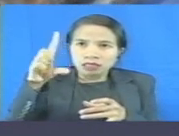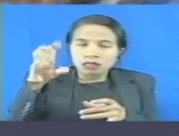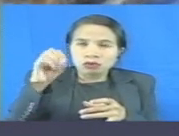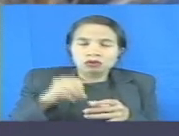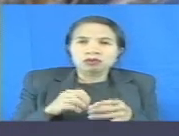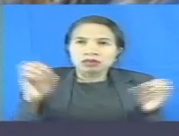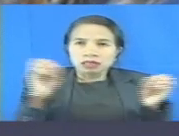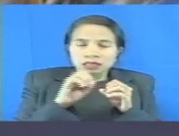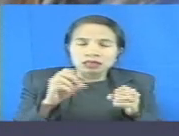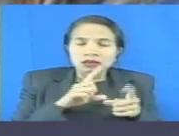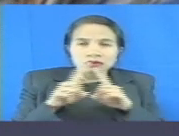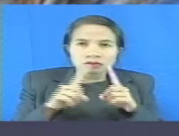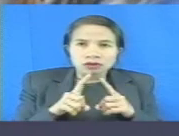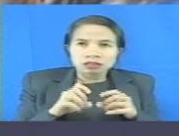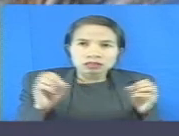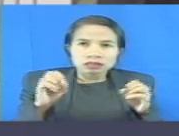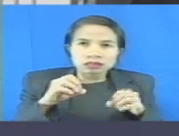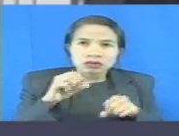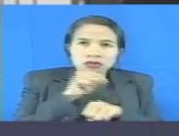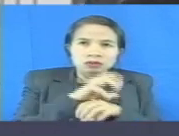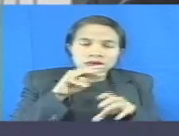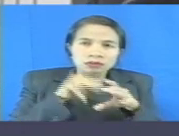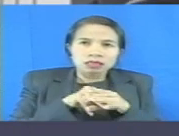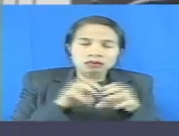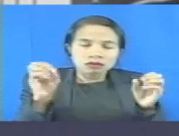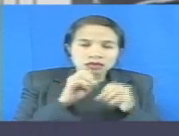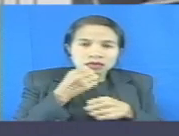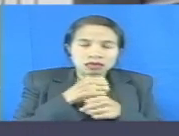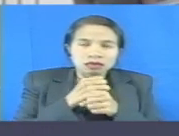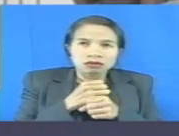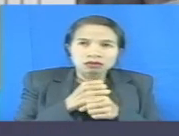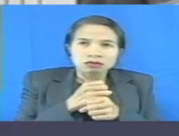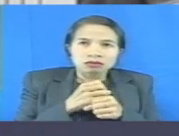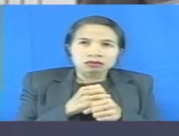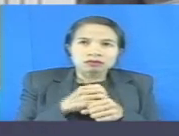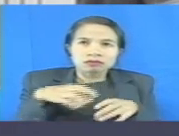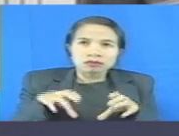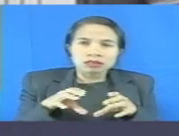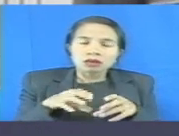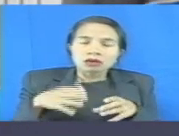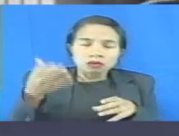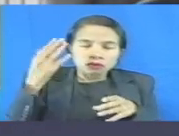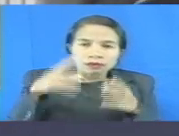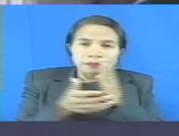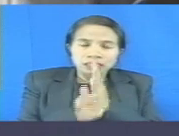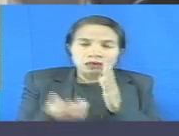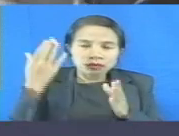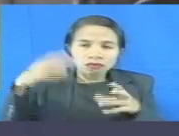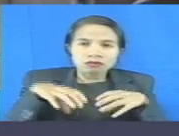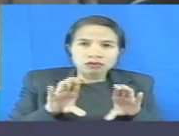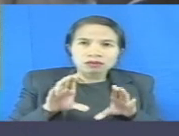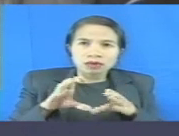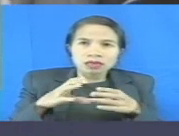parte la halo manipulação ba preço sasa. A mina ne se ulu kami faz 1 liter, 1 quarter. Se como 1 liter